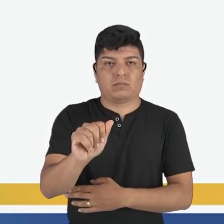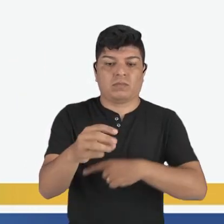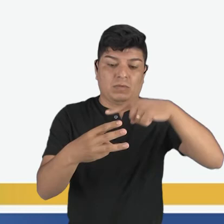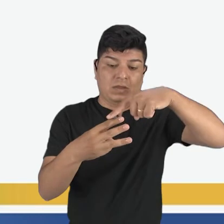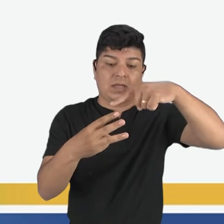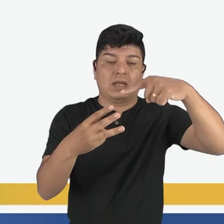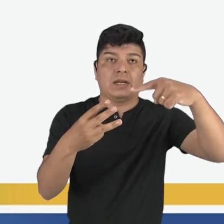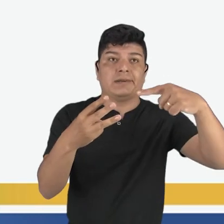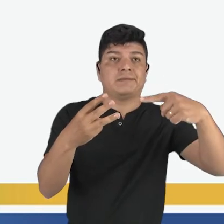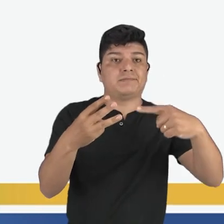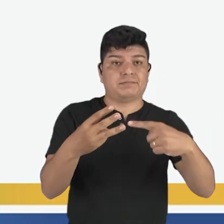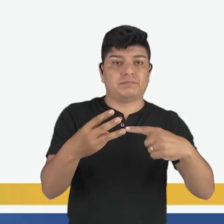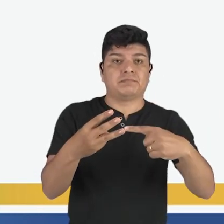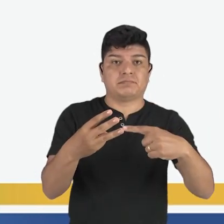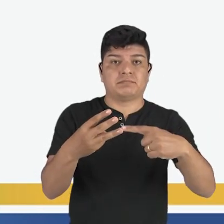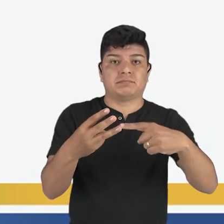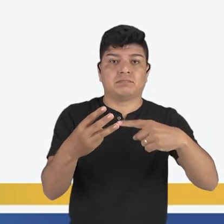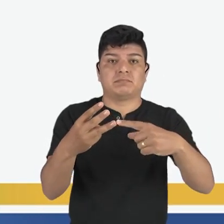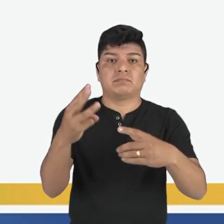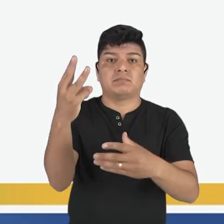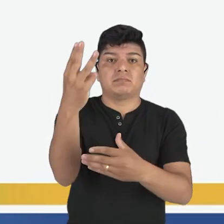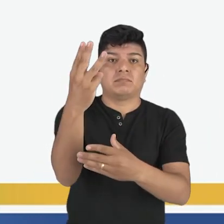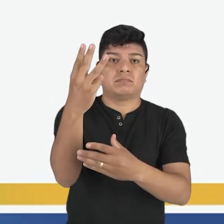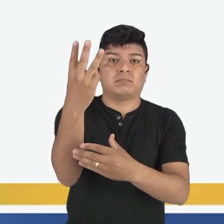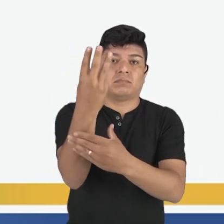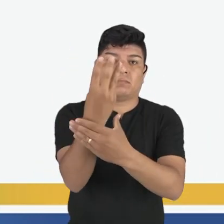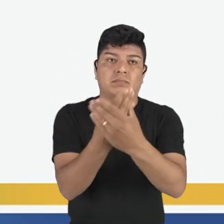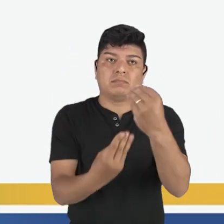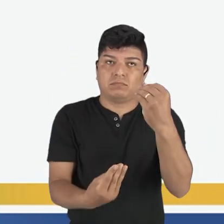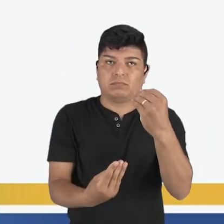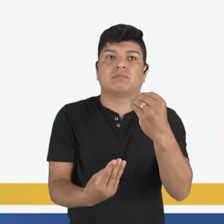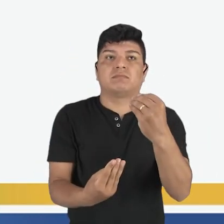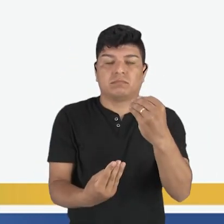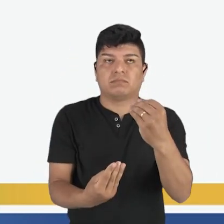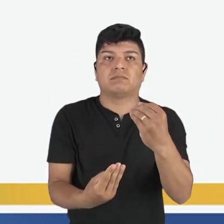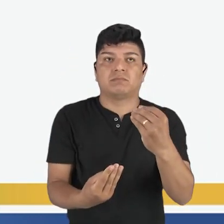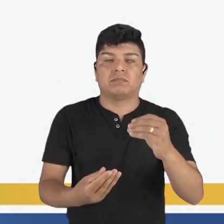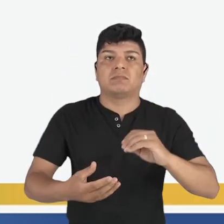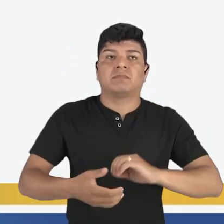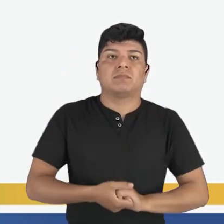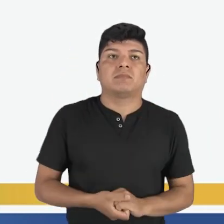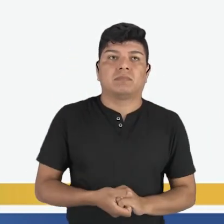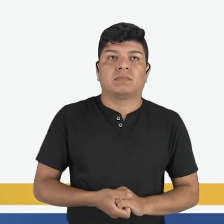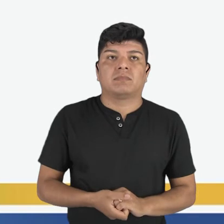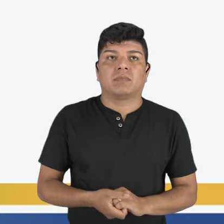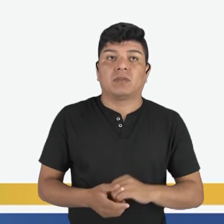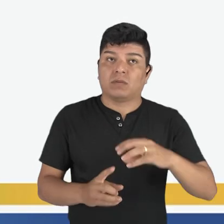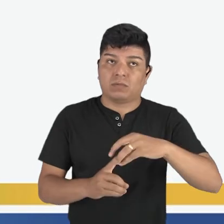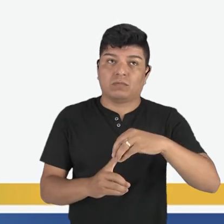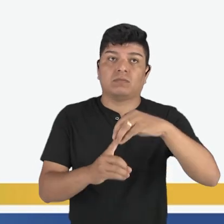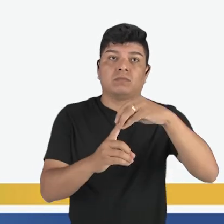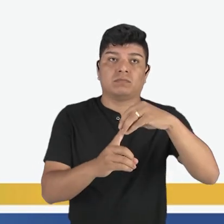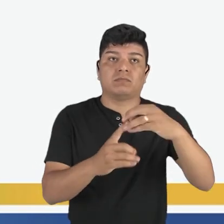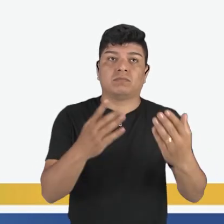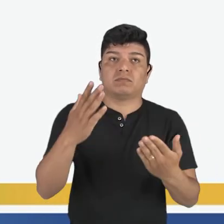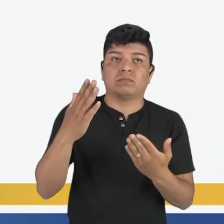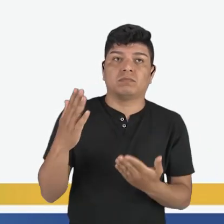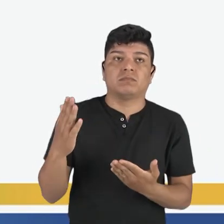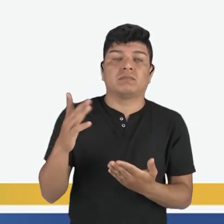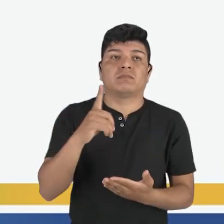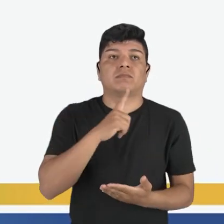trindade. Então, a trindade hindu, eles chamam de Trimurti. Então, nos Vedas e no Upanishad